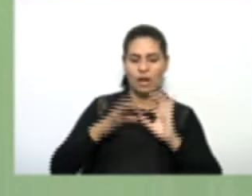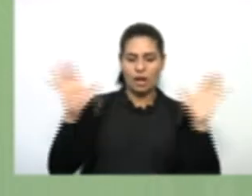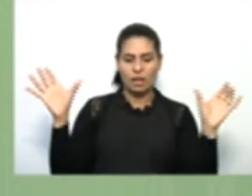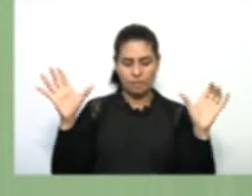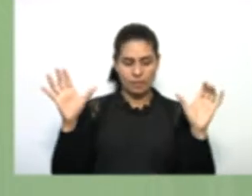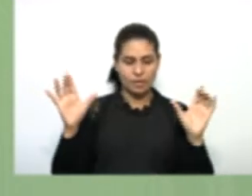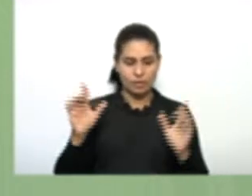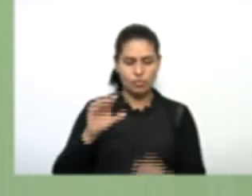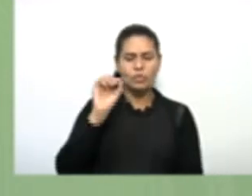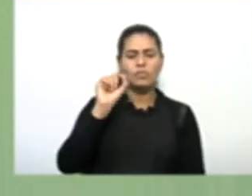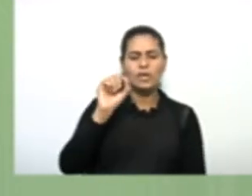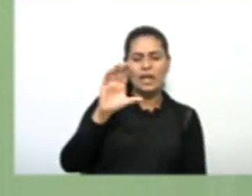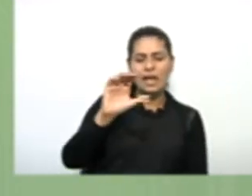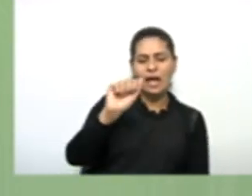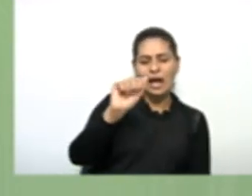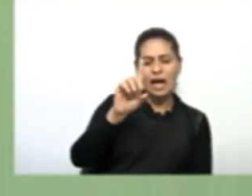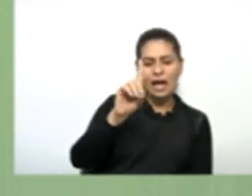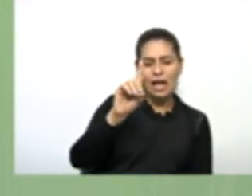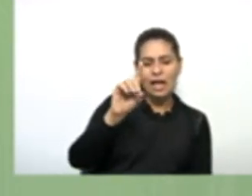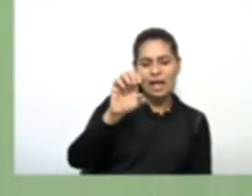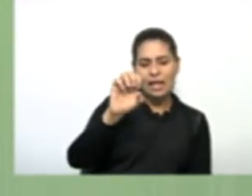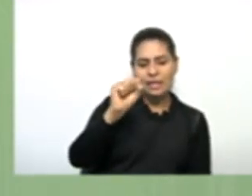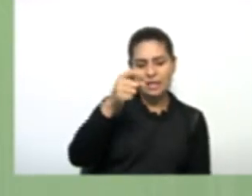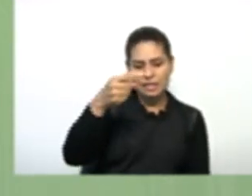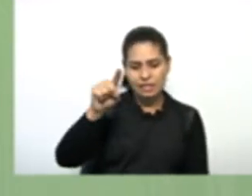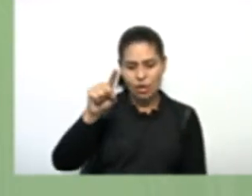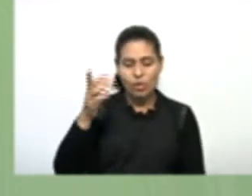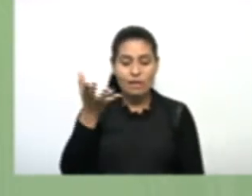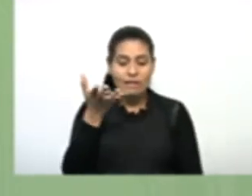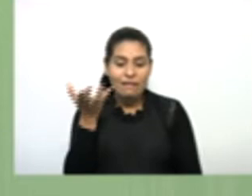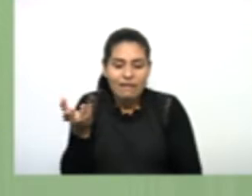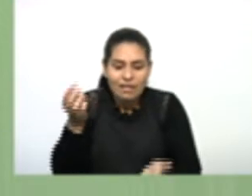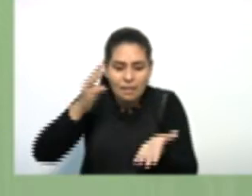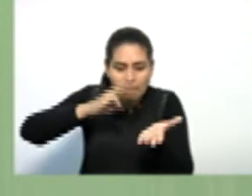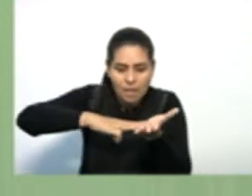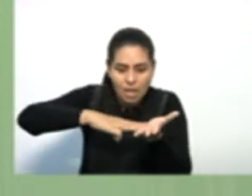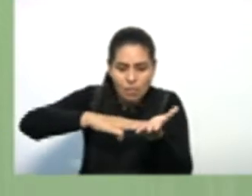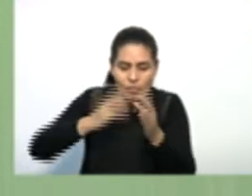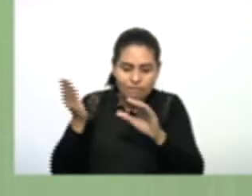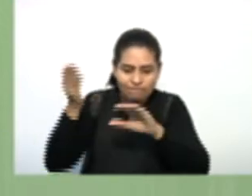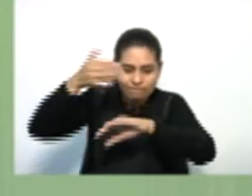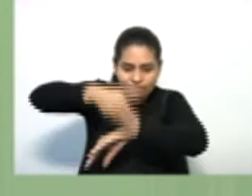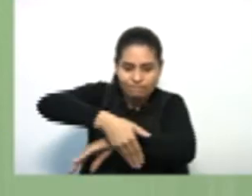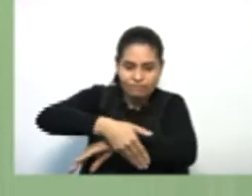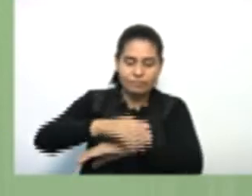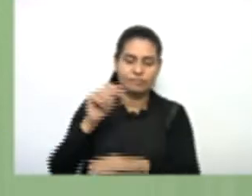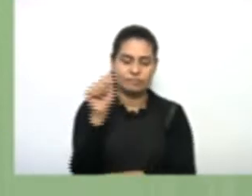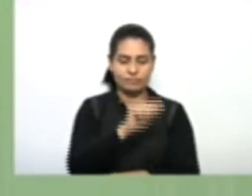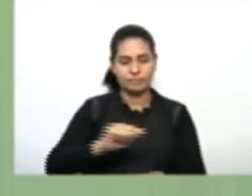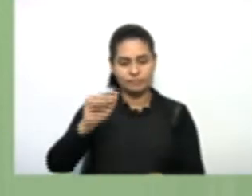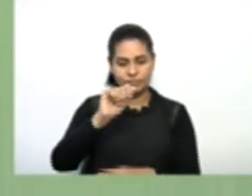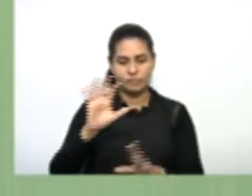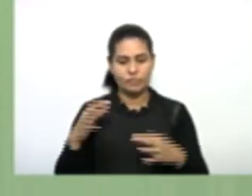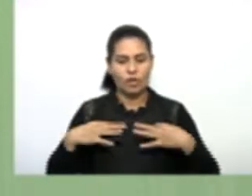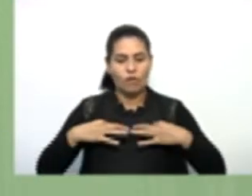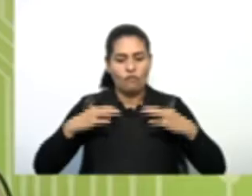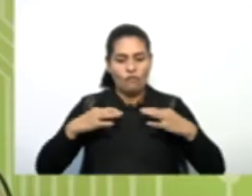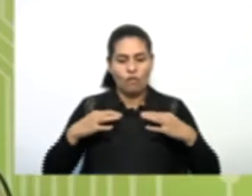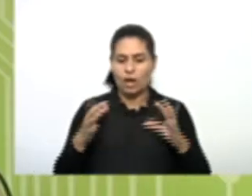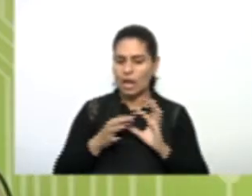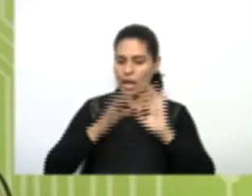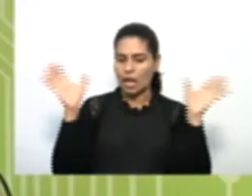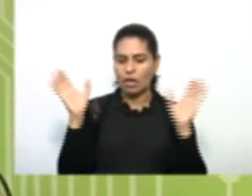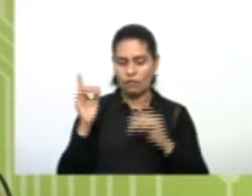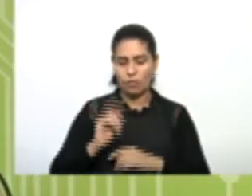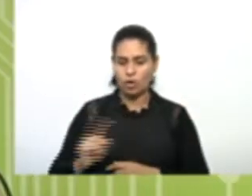estou querendo dizer quem está querendo entrar na cooperativa, o cooperado. O cooperado entra na cooperativa por uma ação voluntária, por uma ação livre. Ele não